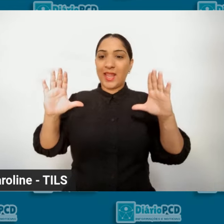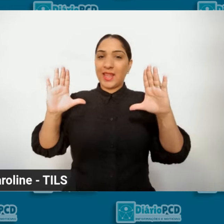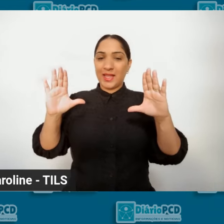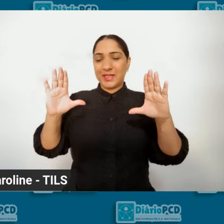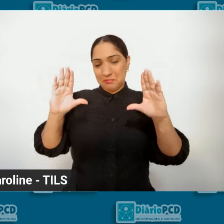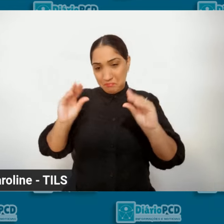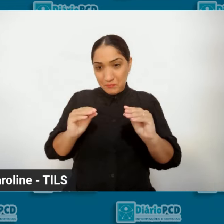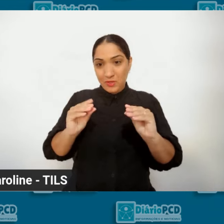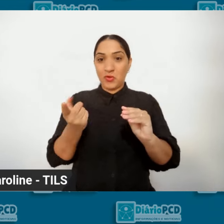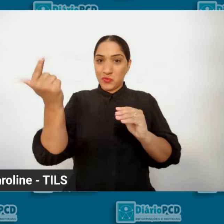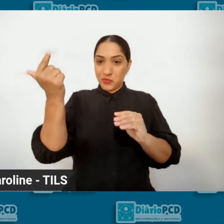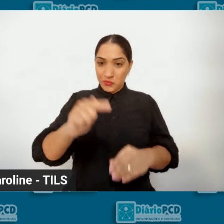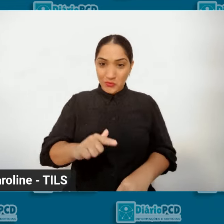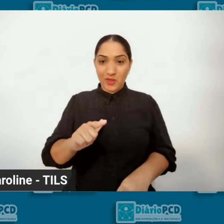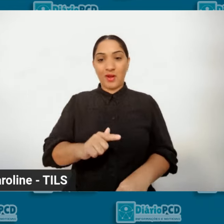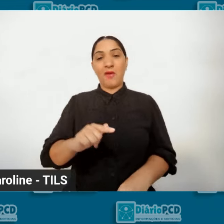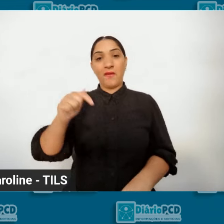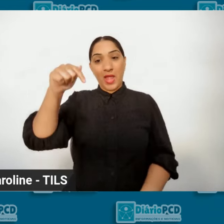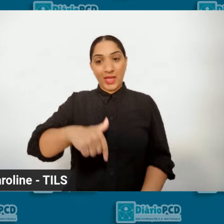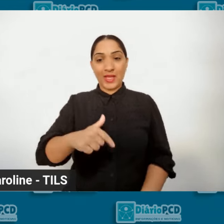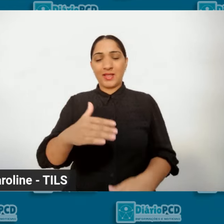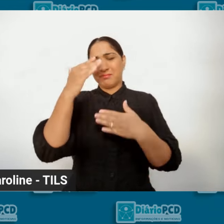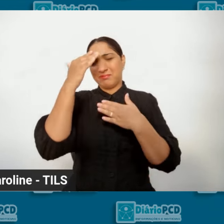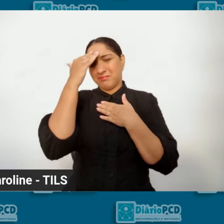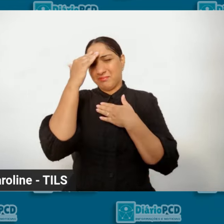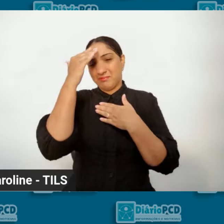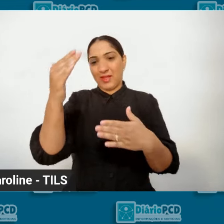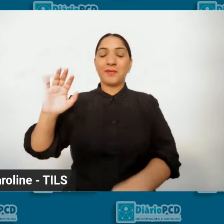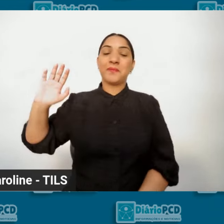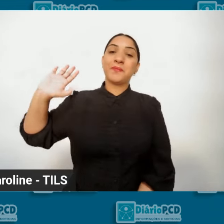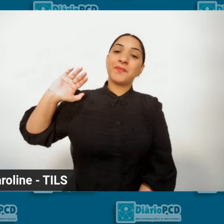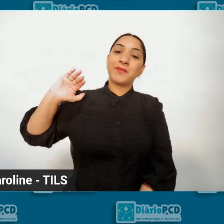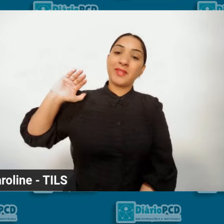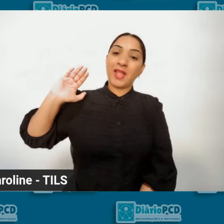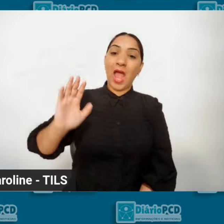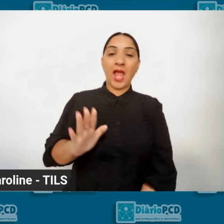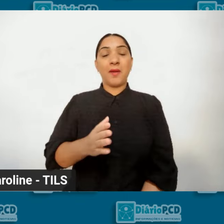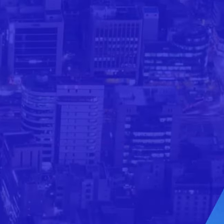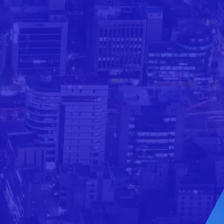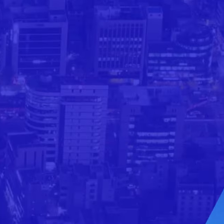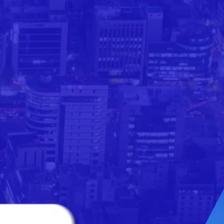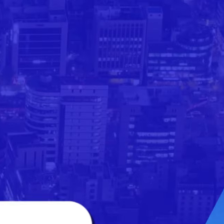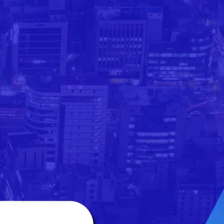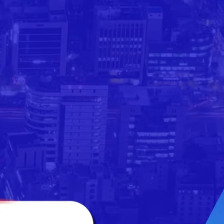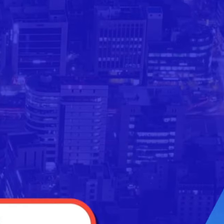um minuto aqui no Diário PCD. Enorme gratidão, gente. Valeu, tchau. Boa semana a todos.